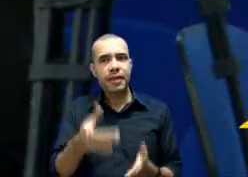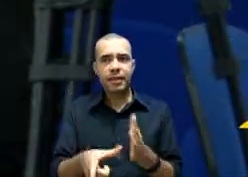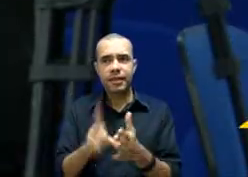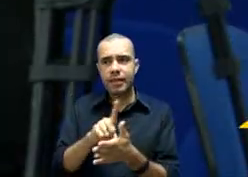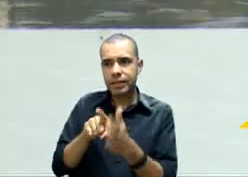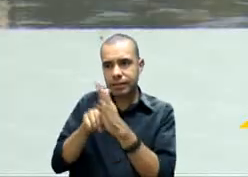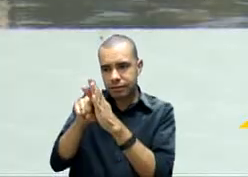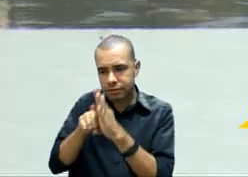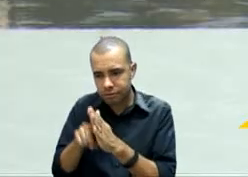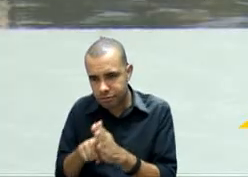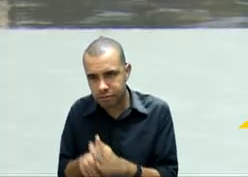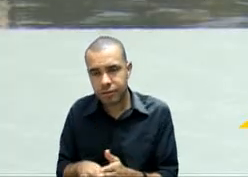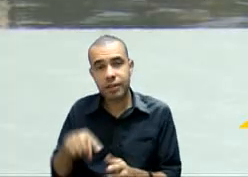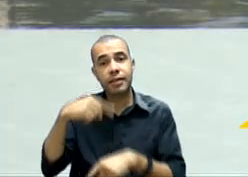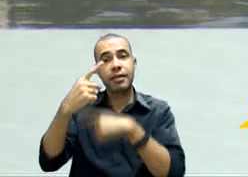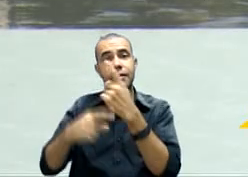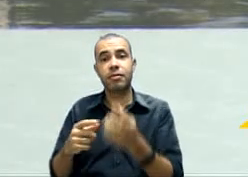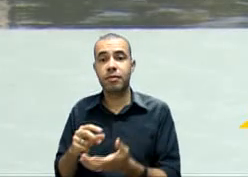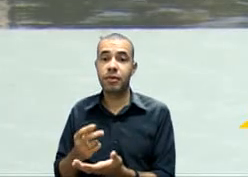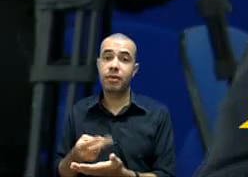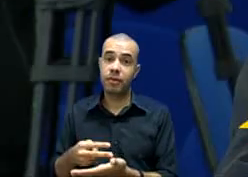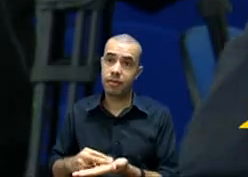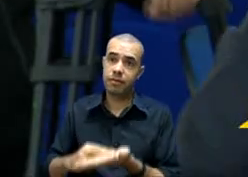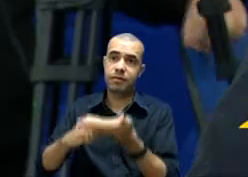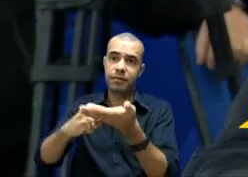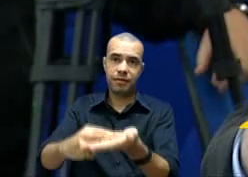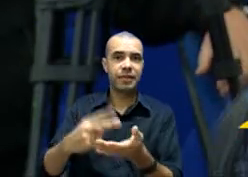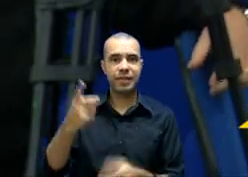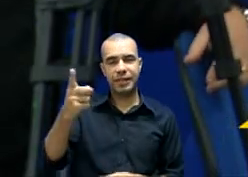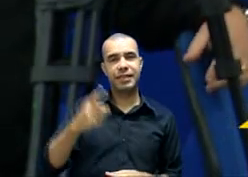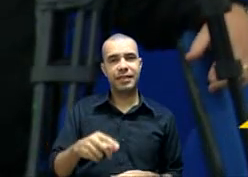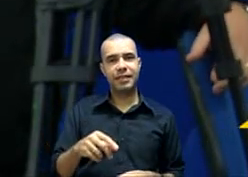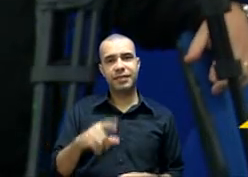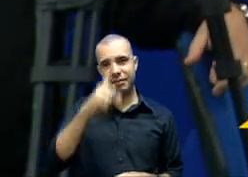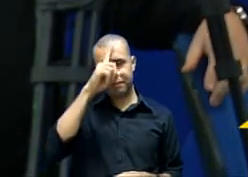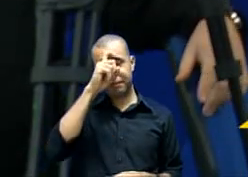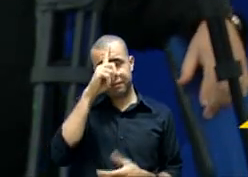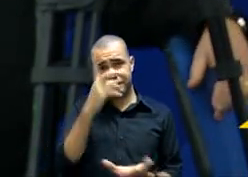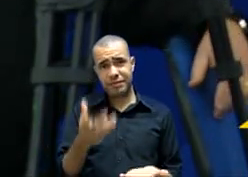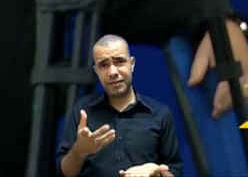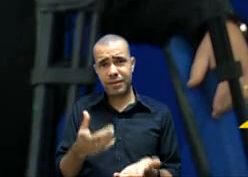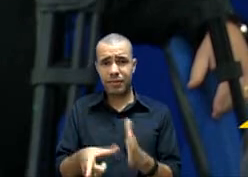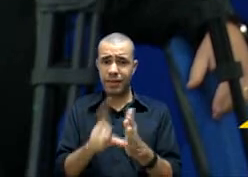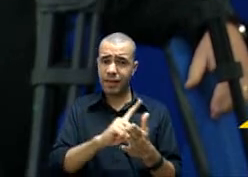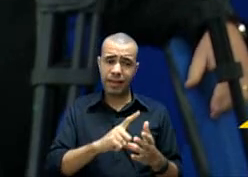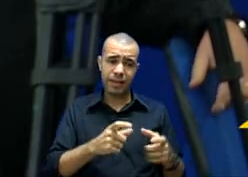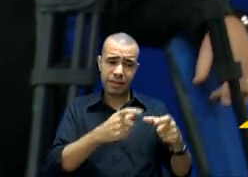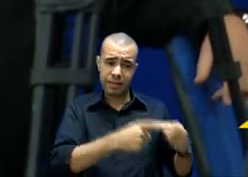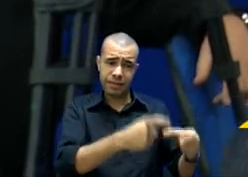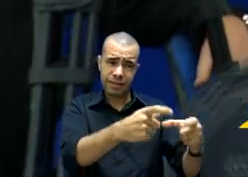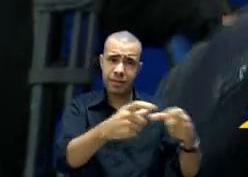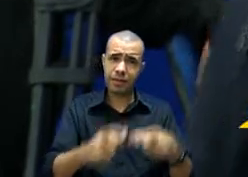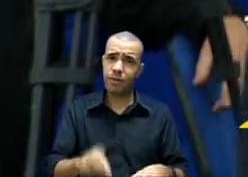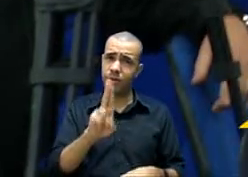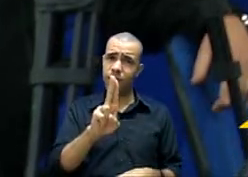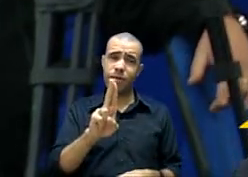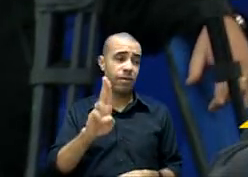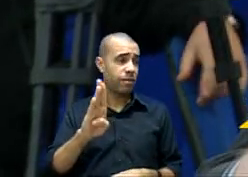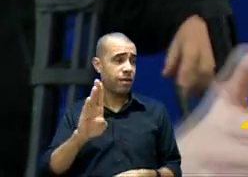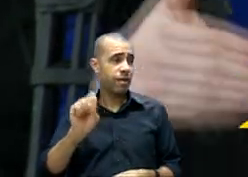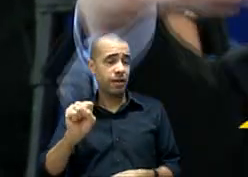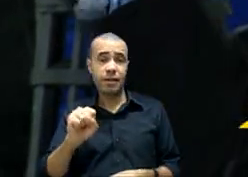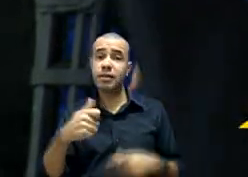para depois ir para o hospital. E tem que ter no bairro, nas UBS, dar esse atendimento primário. E nós estamos vendo em Sorocaba o